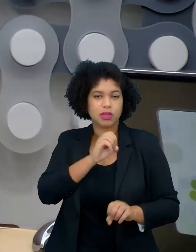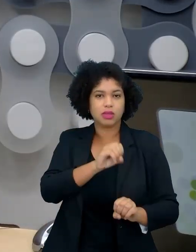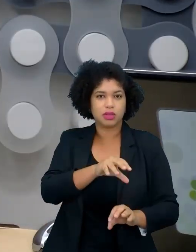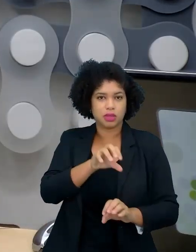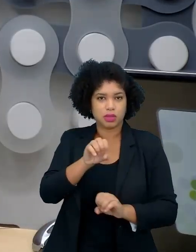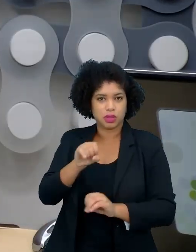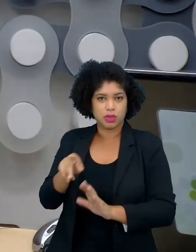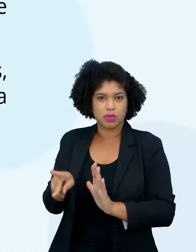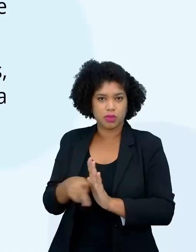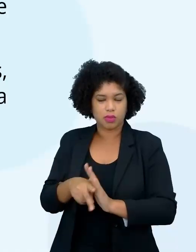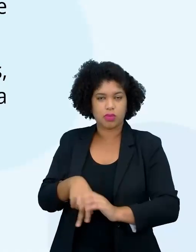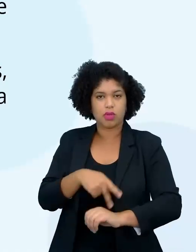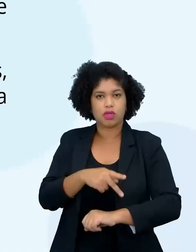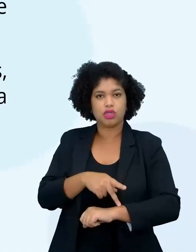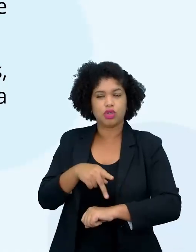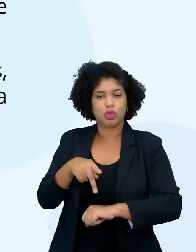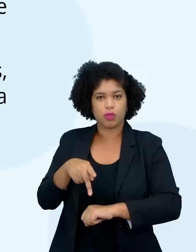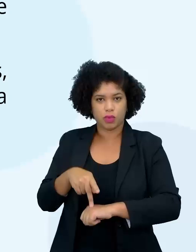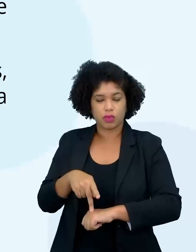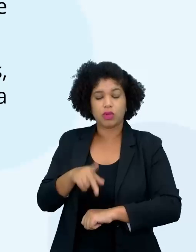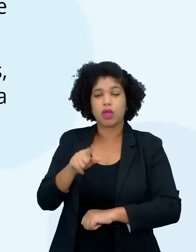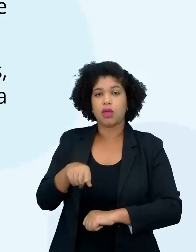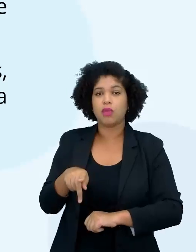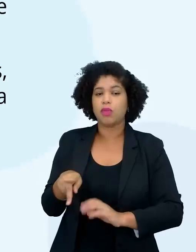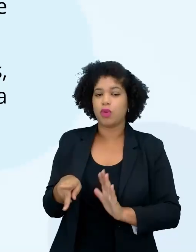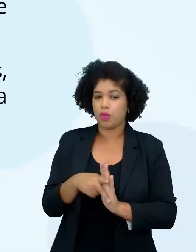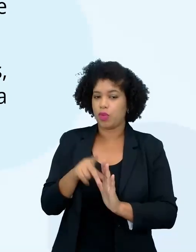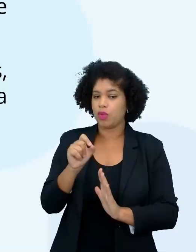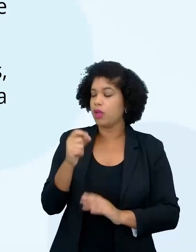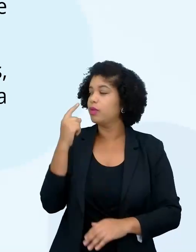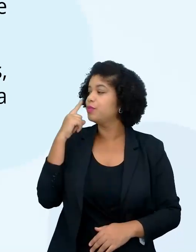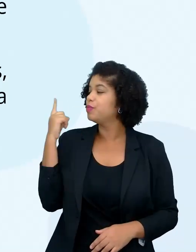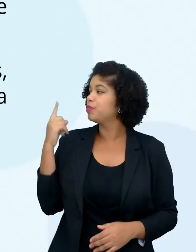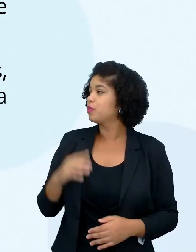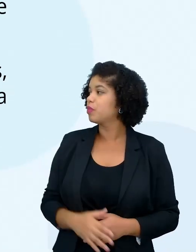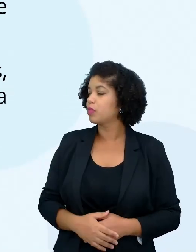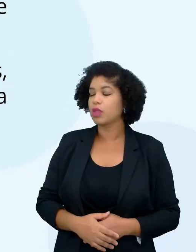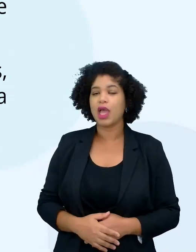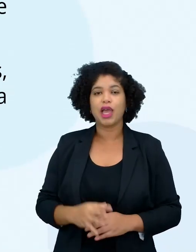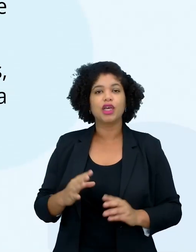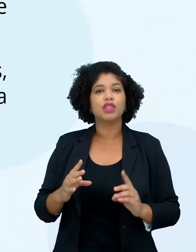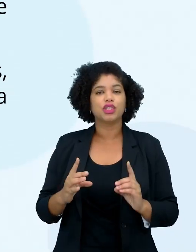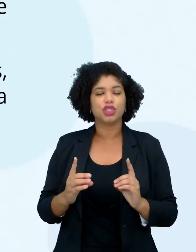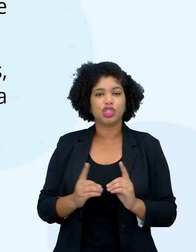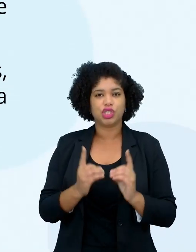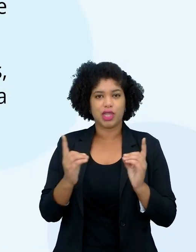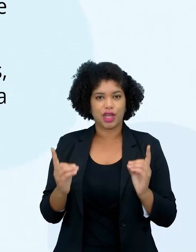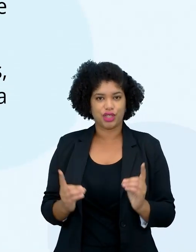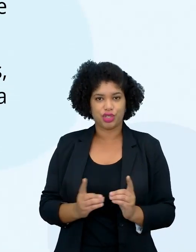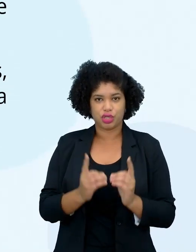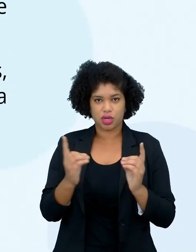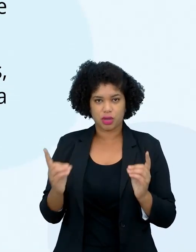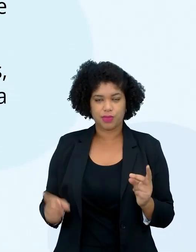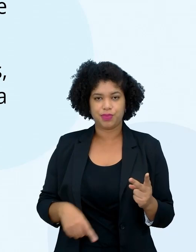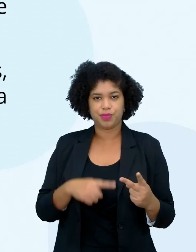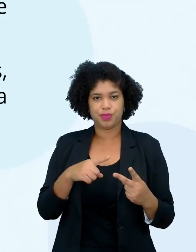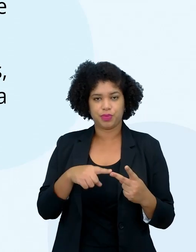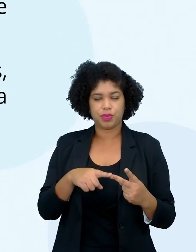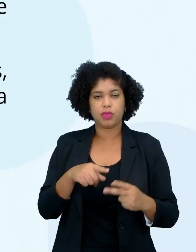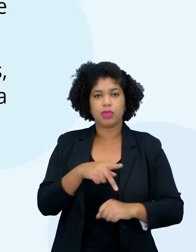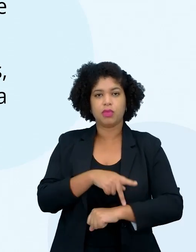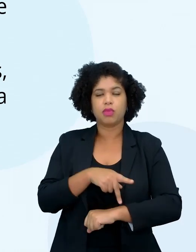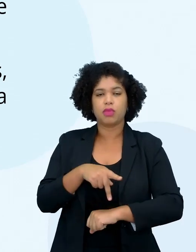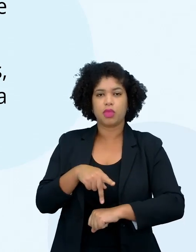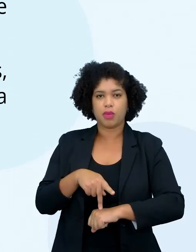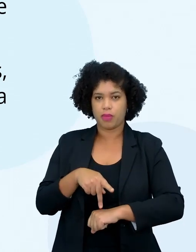professores. Competência na área didática e pedagógica, então está assim aí em tela para vocês. Conhecer como planejar o